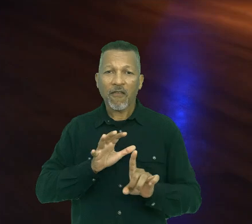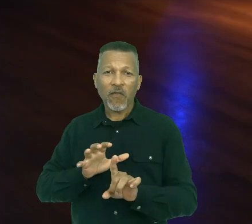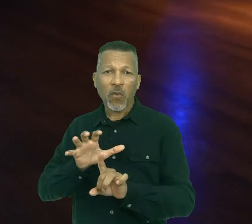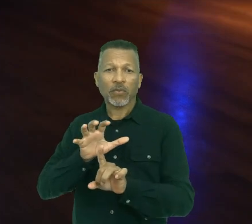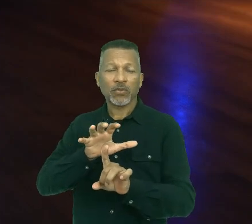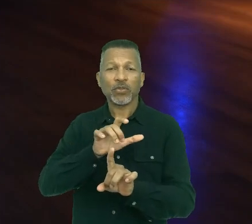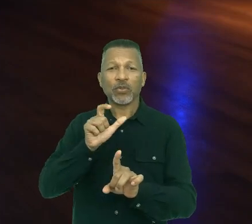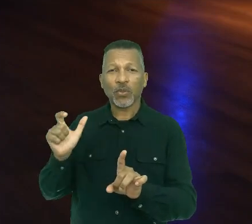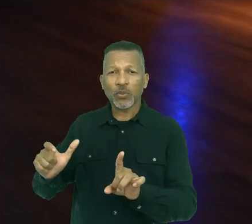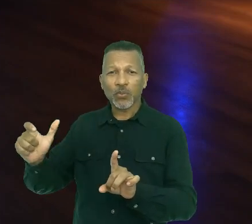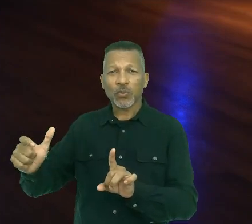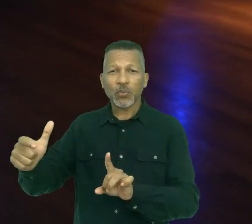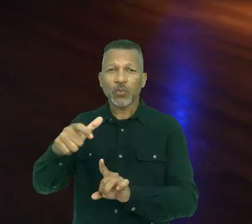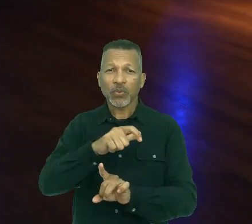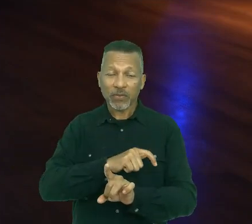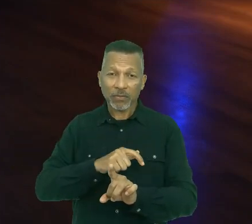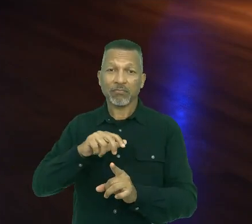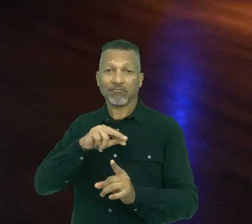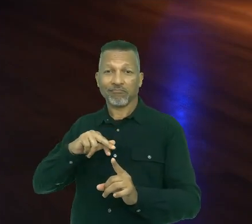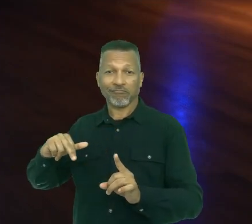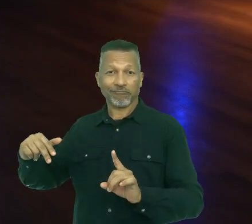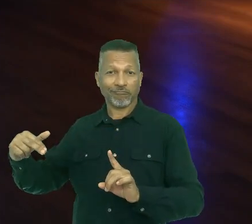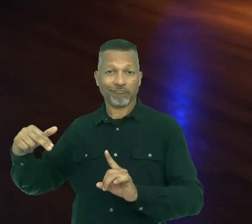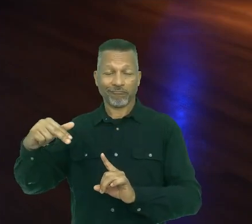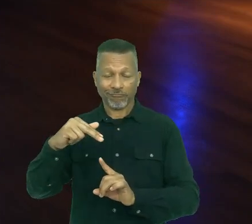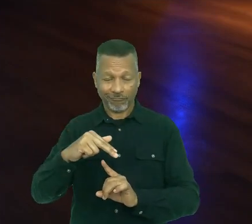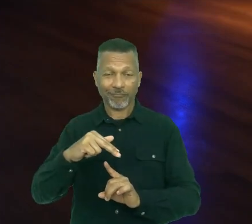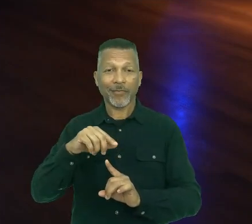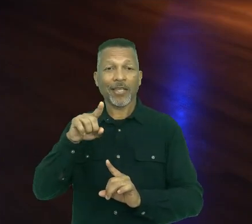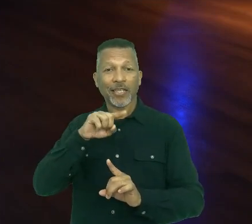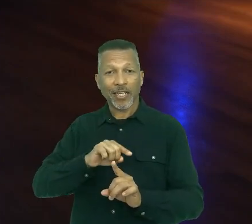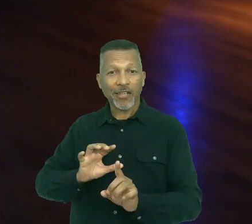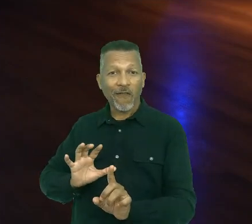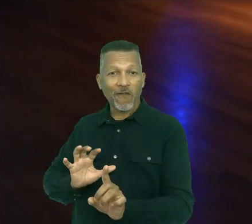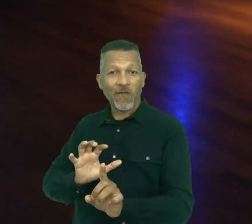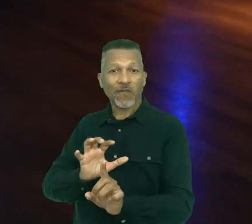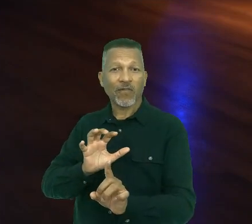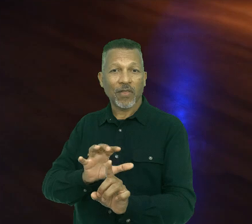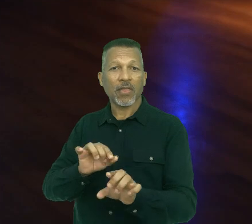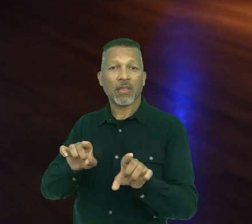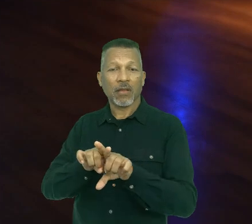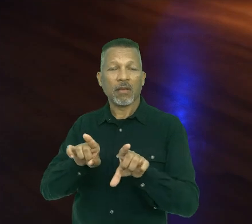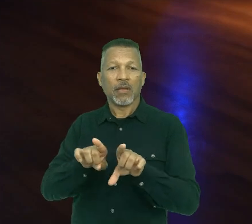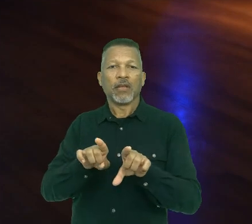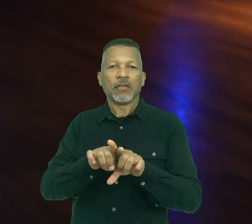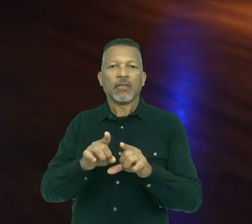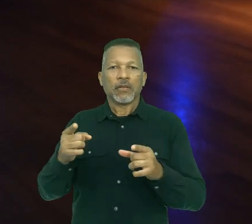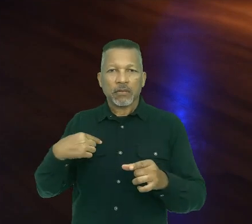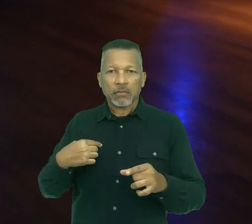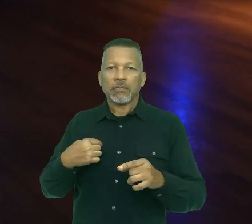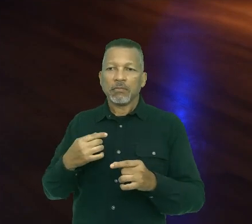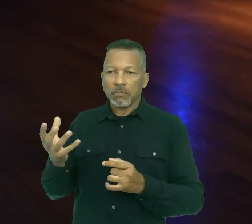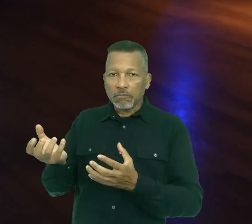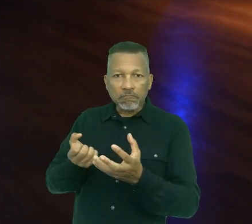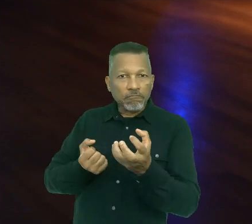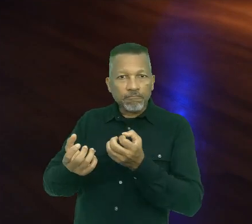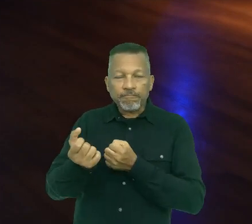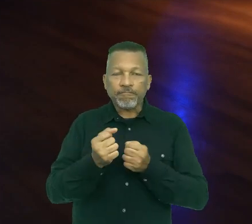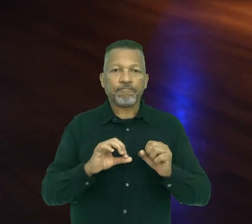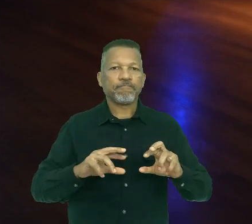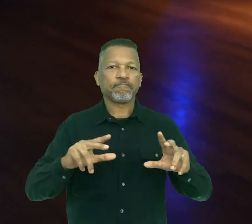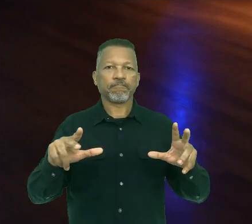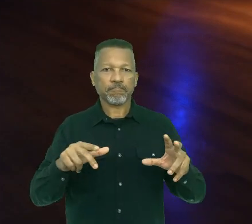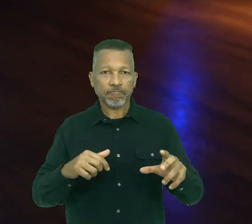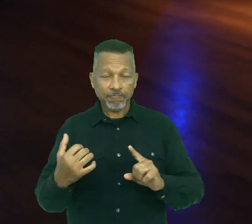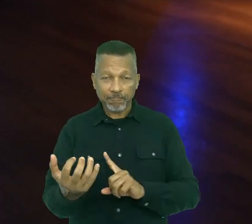lugares, então, diversificadamente, a gente é influenciado e a gente acaba sendo receptor de tudo isso e